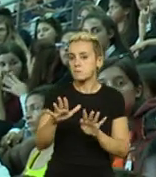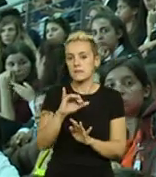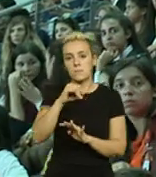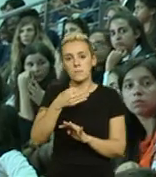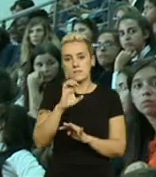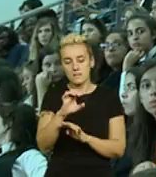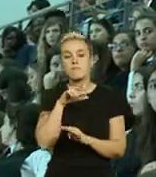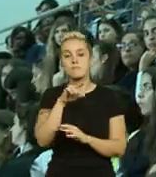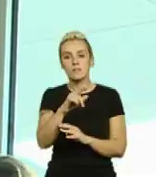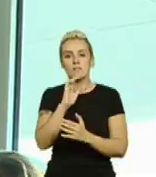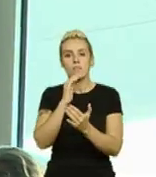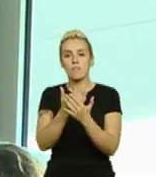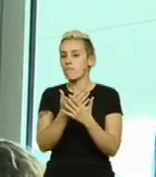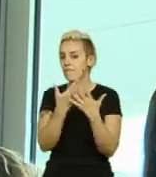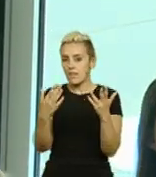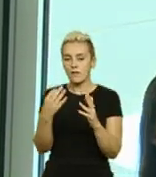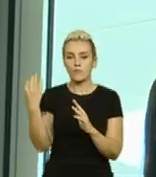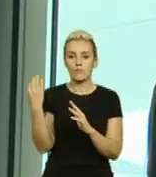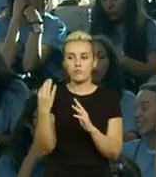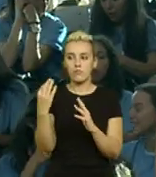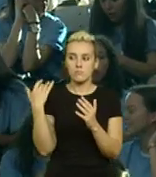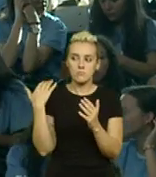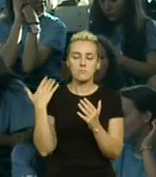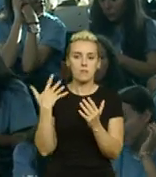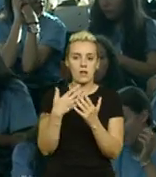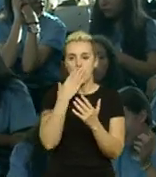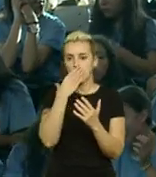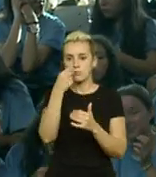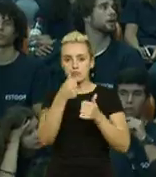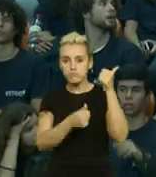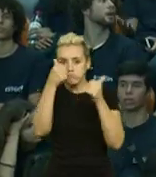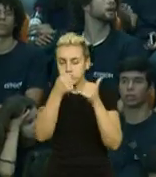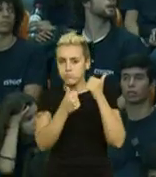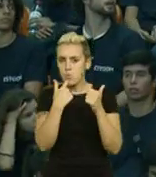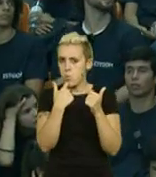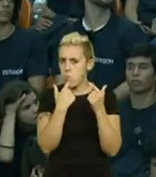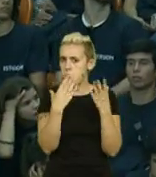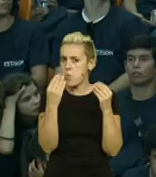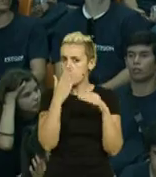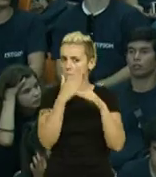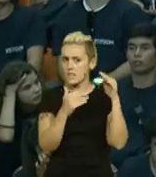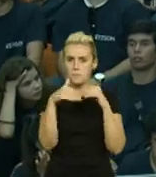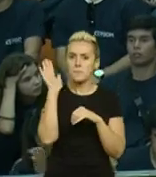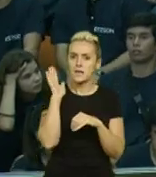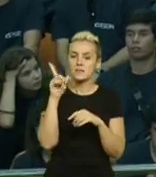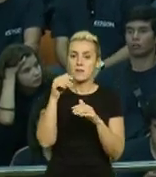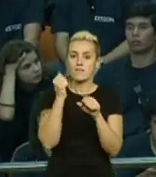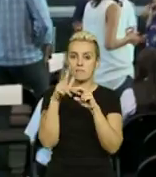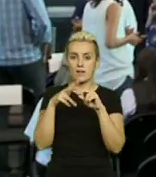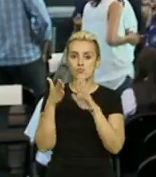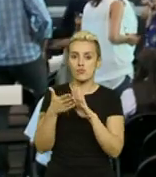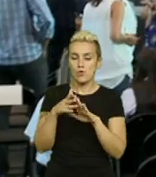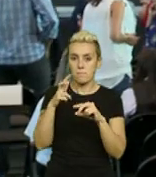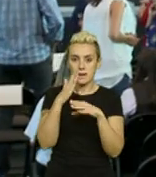de coimbra isso fez com que tite tinha vestido um conjunto candidatos acima da média e um conjunto preenchimento de vagas acima da média